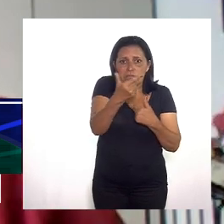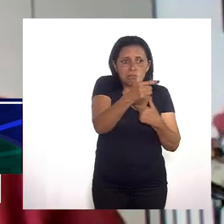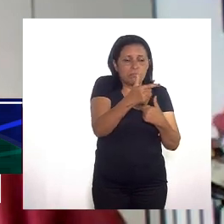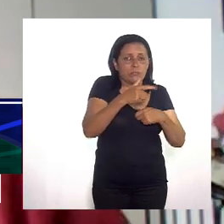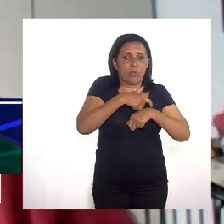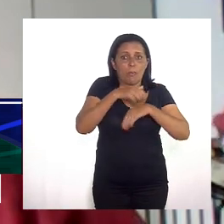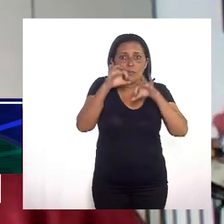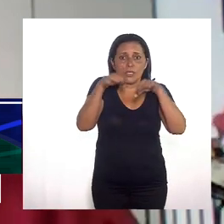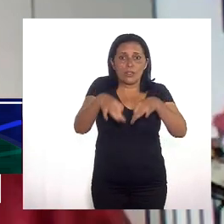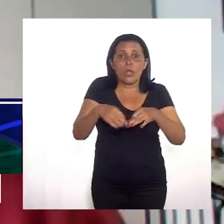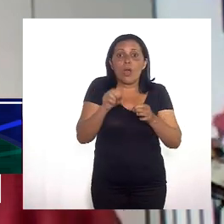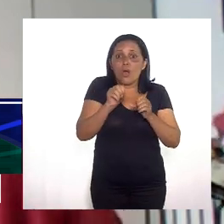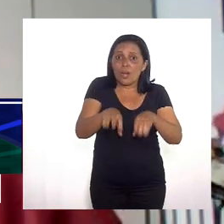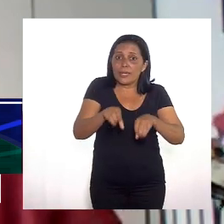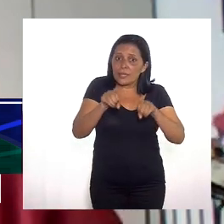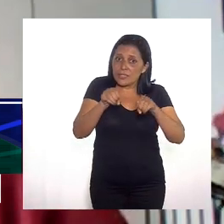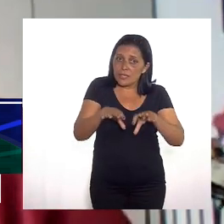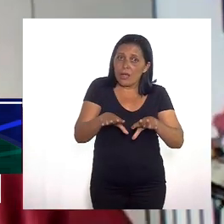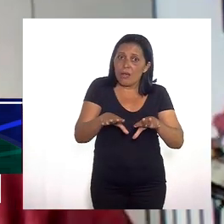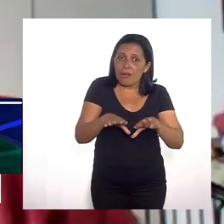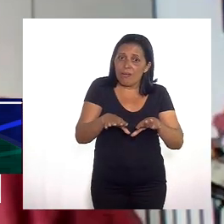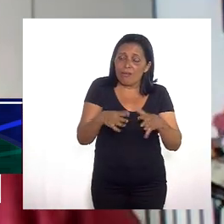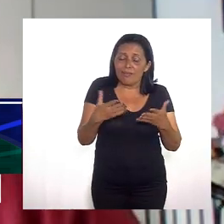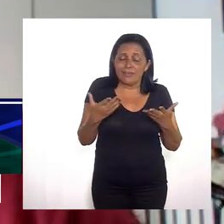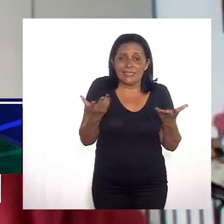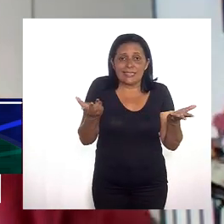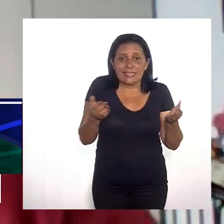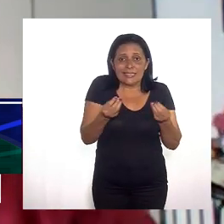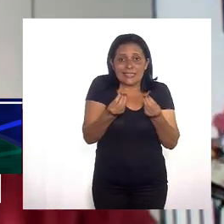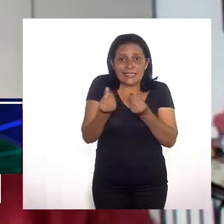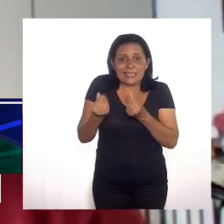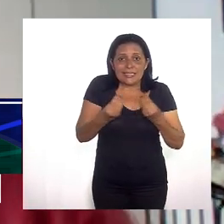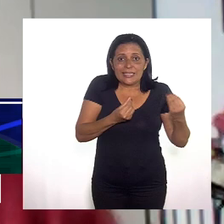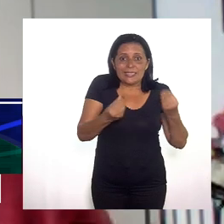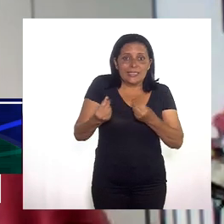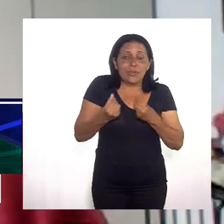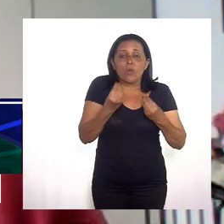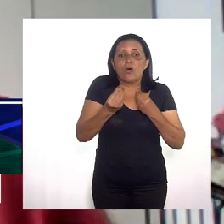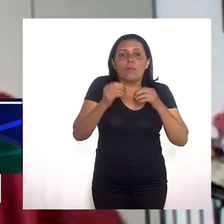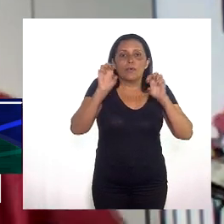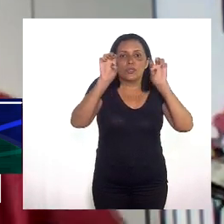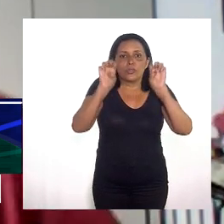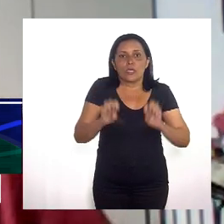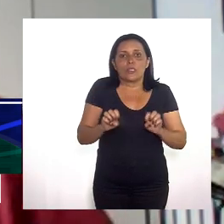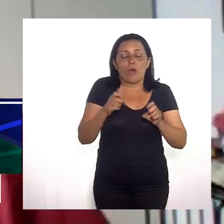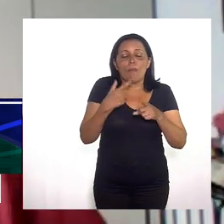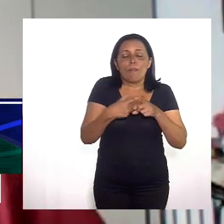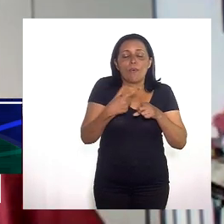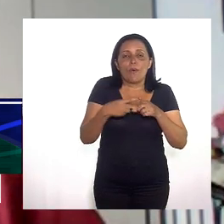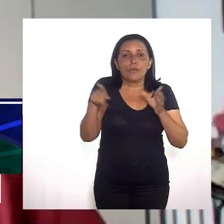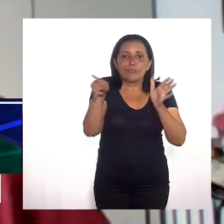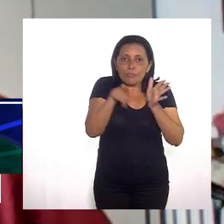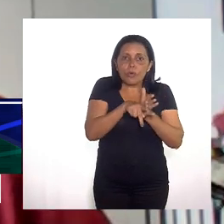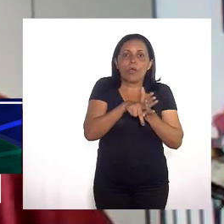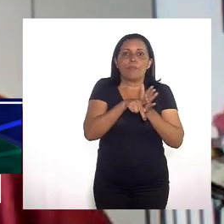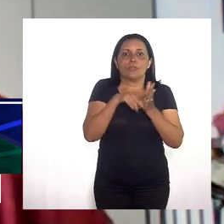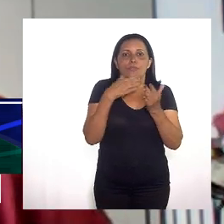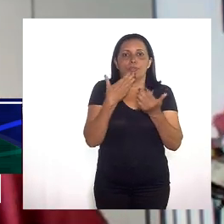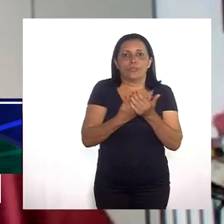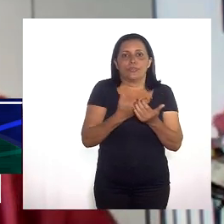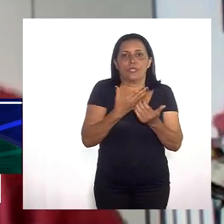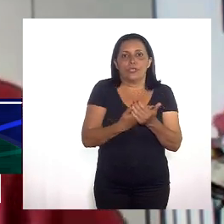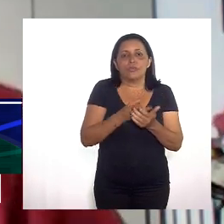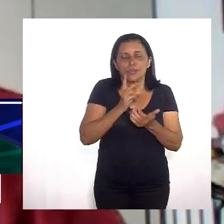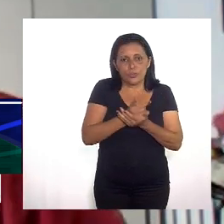a orientação era uma orientação muito genérica de como deveria ser essa estruturação e porque os próprios estudantes